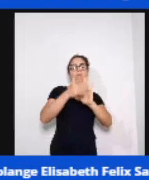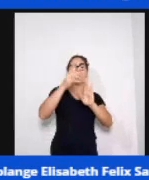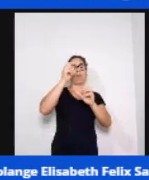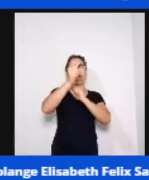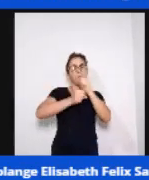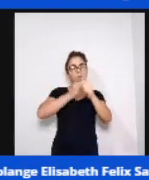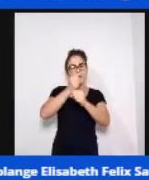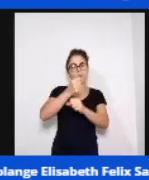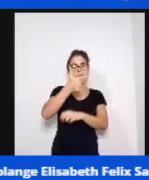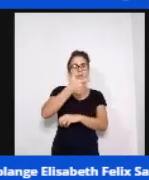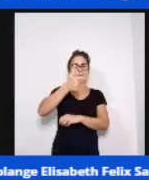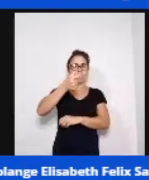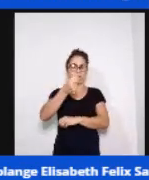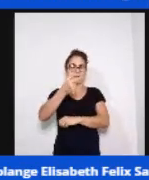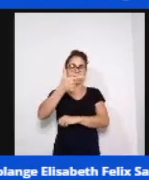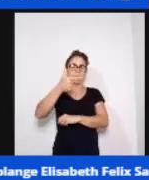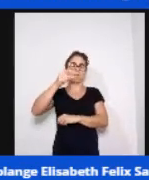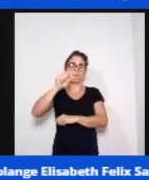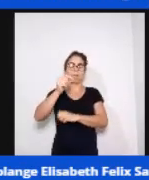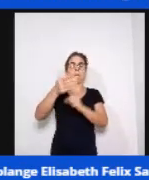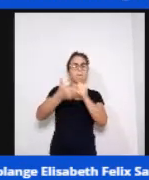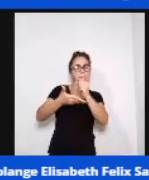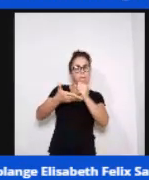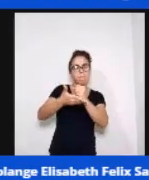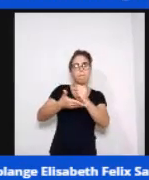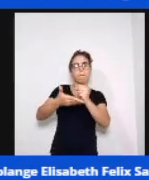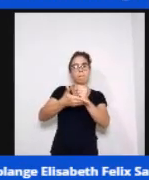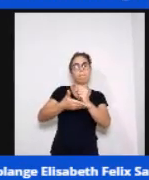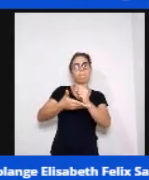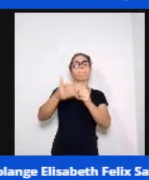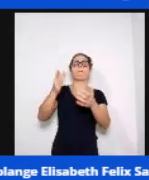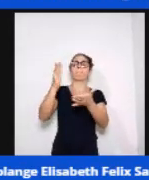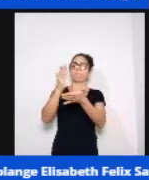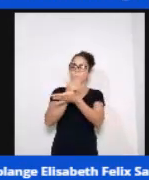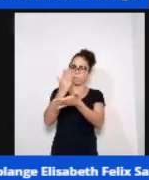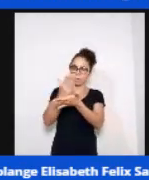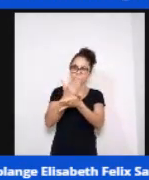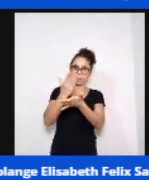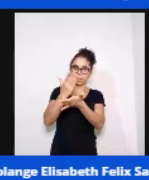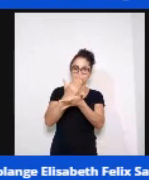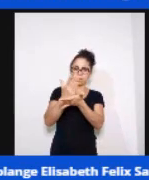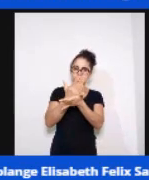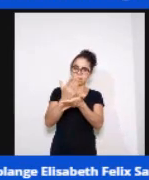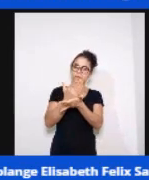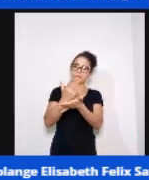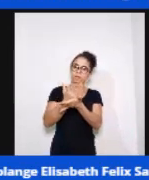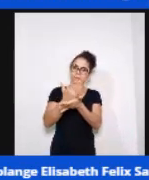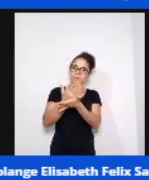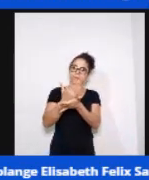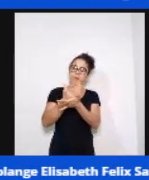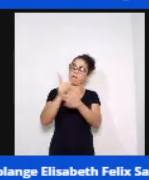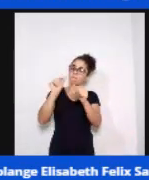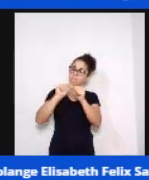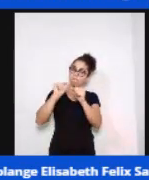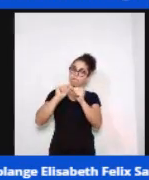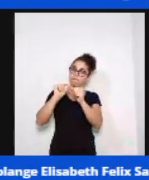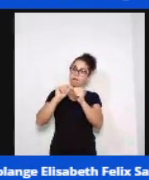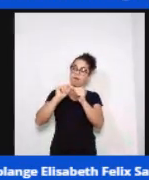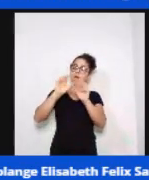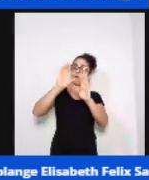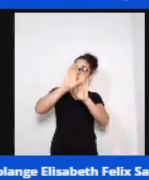e com base em si que foi feito o caderno em si, igual a Daiane acabou de mencionar, sobre o referencial